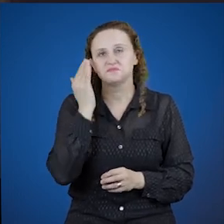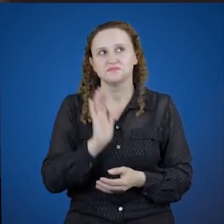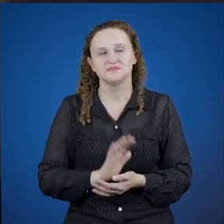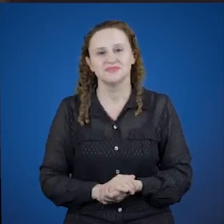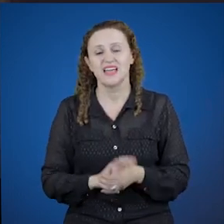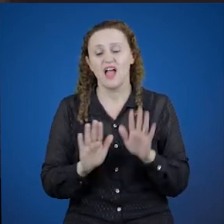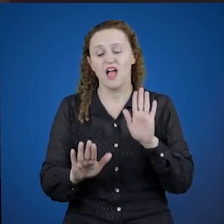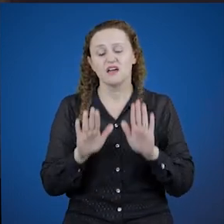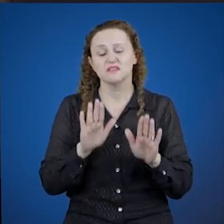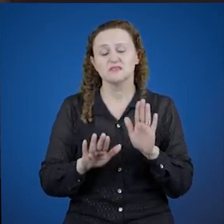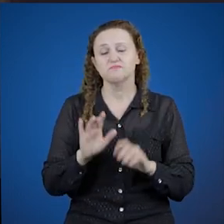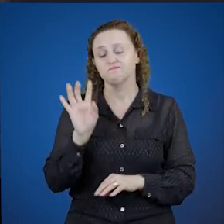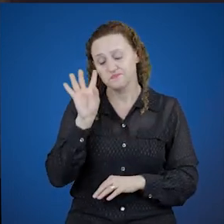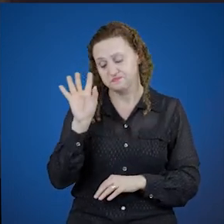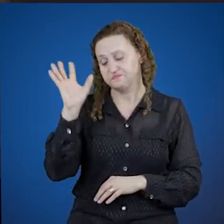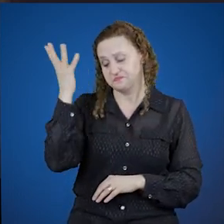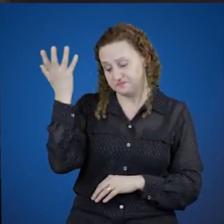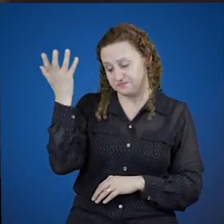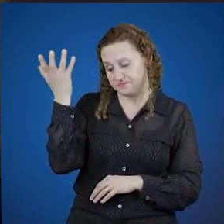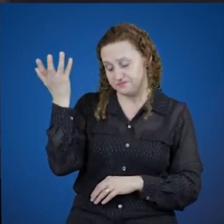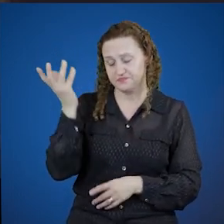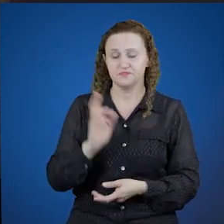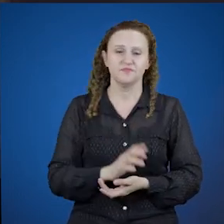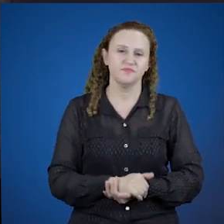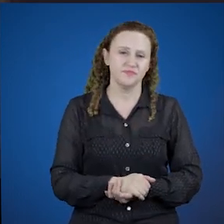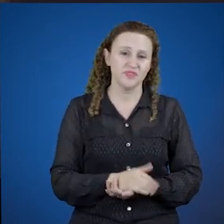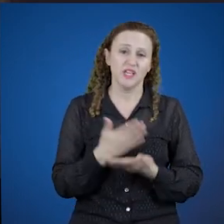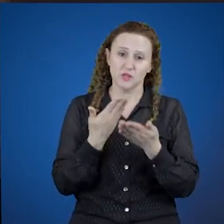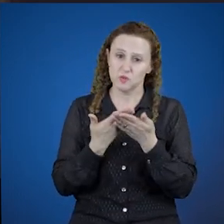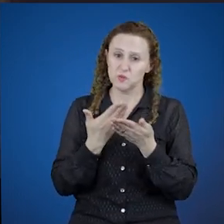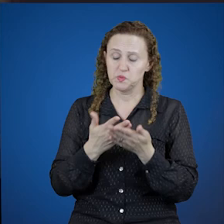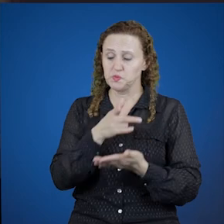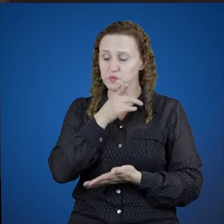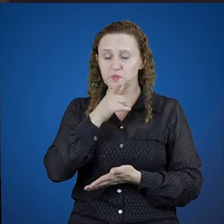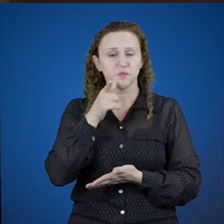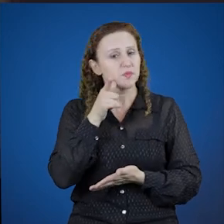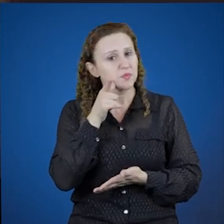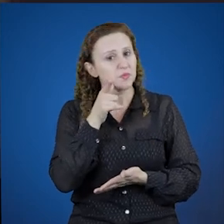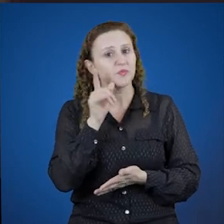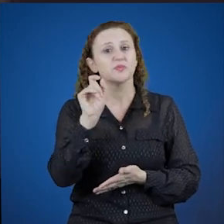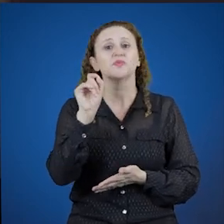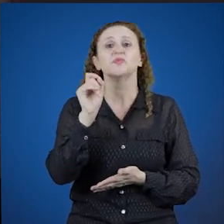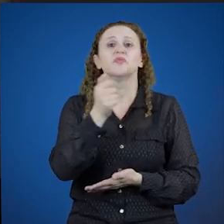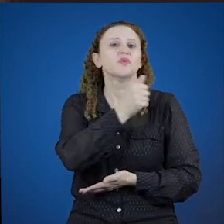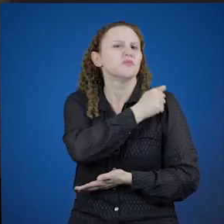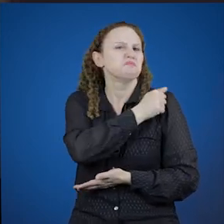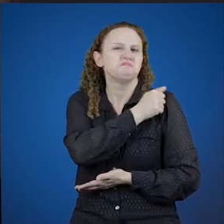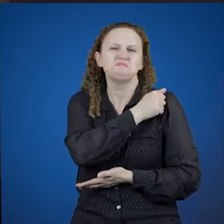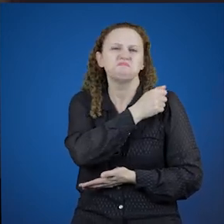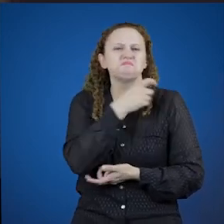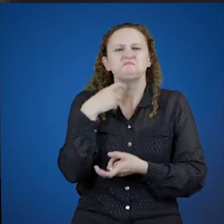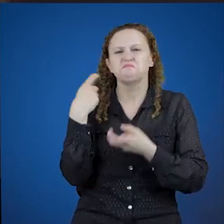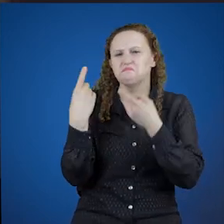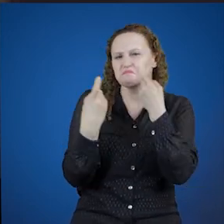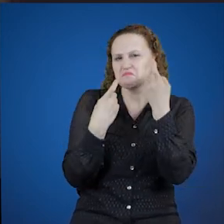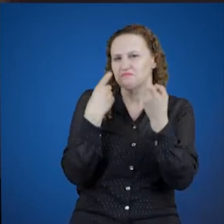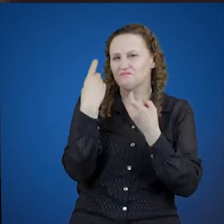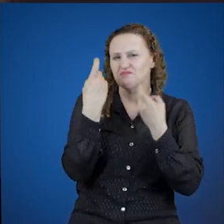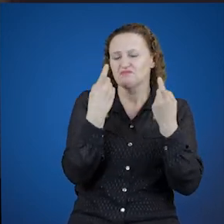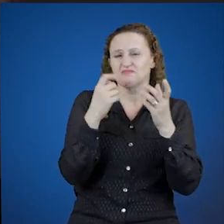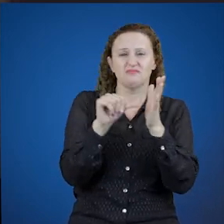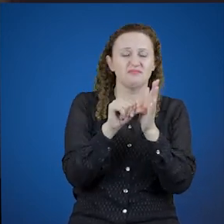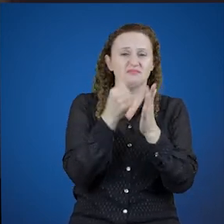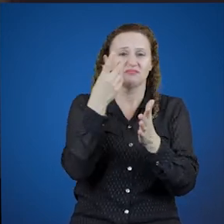porque que às vezes acontecem nos estudos de Latim que o aluno Não se preocupa